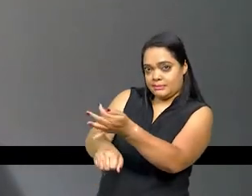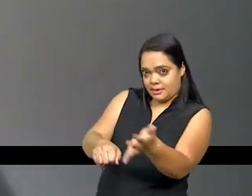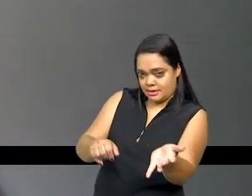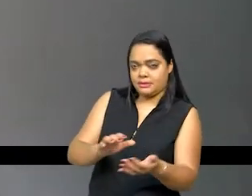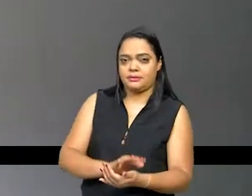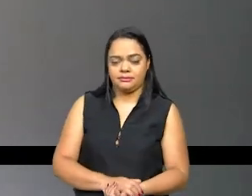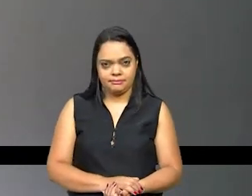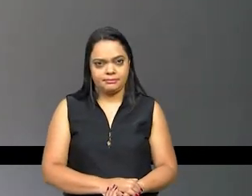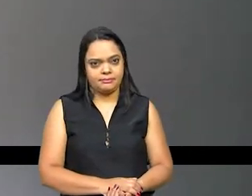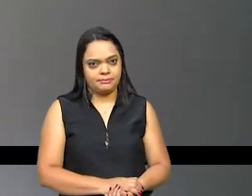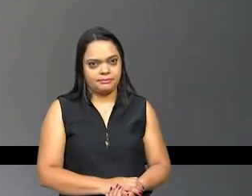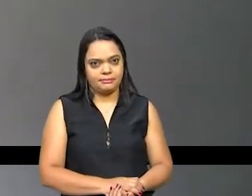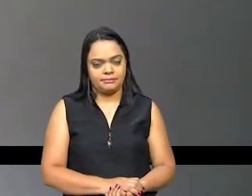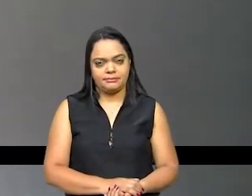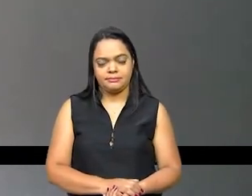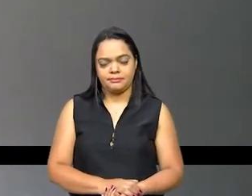Se sim, né?